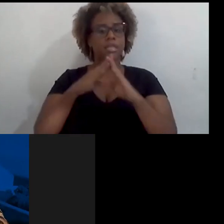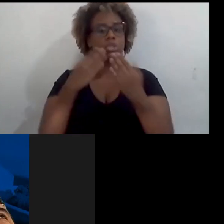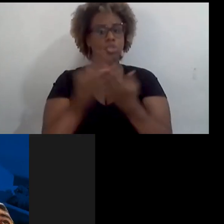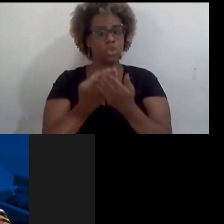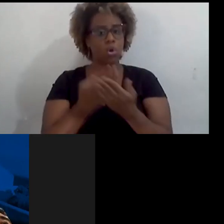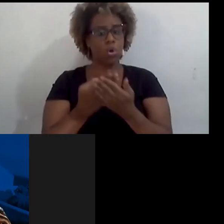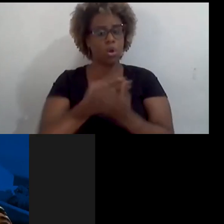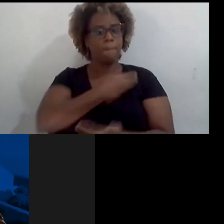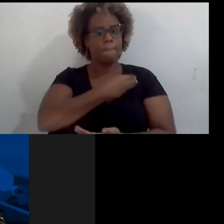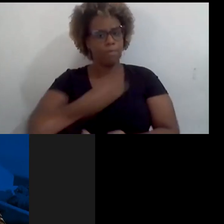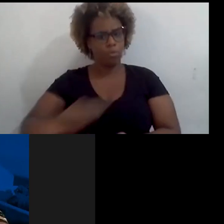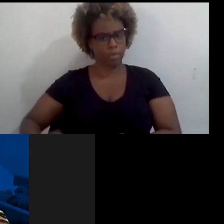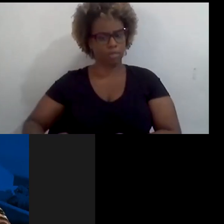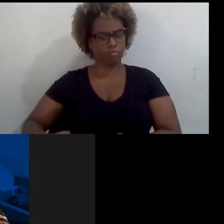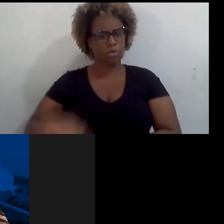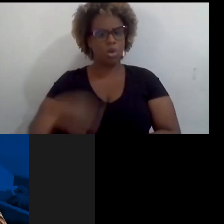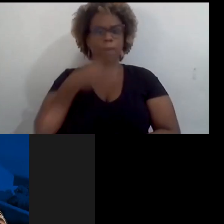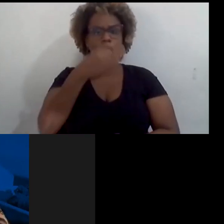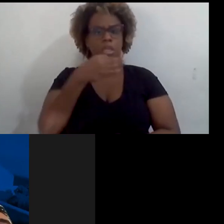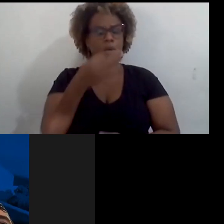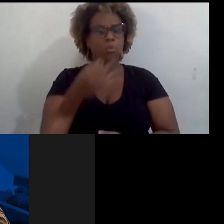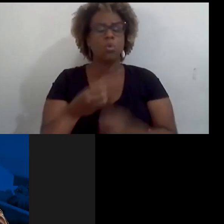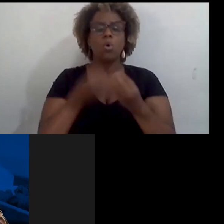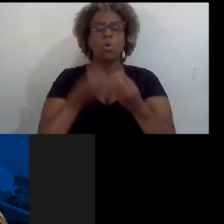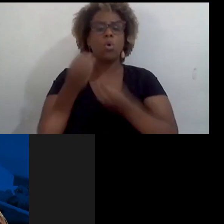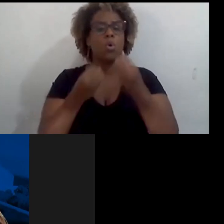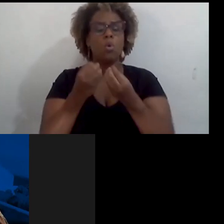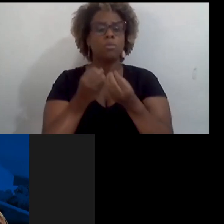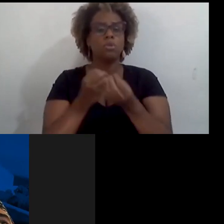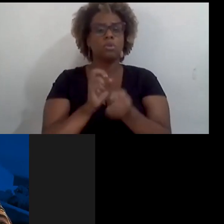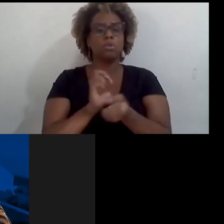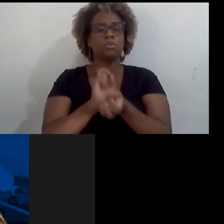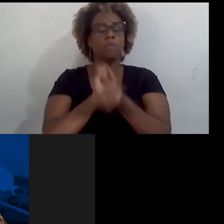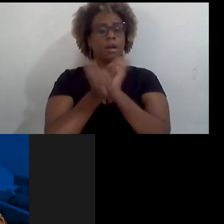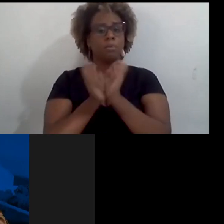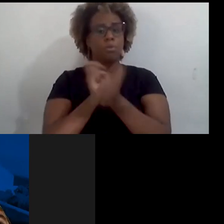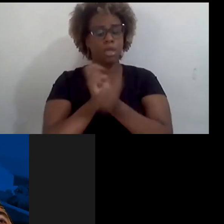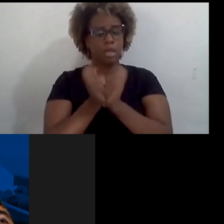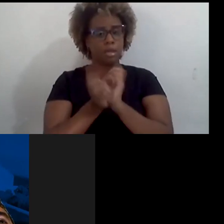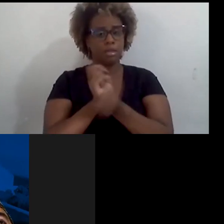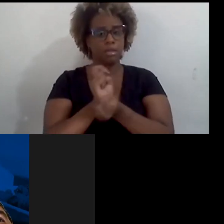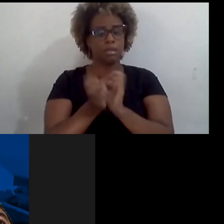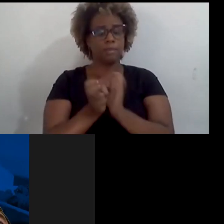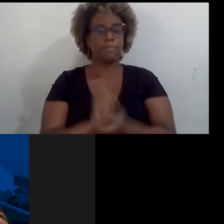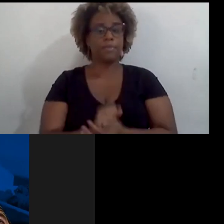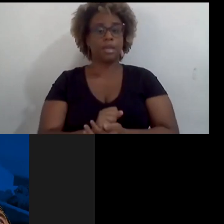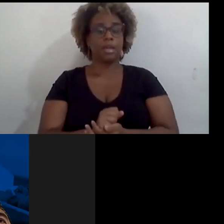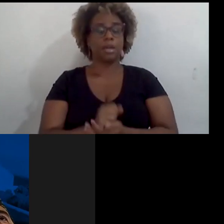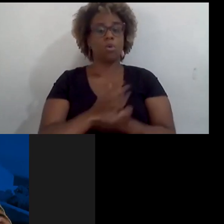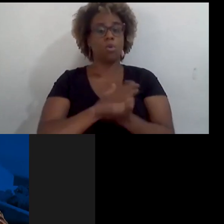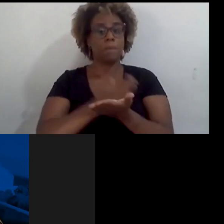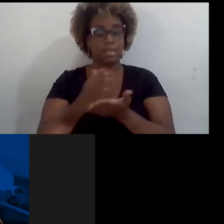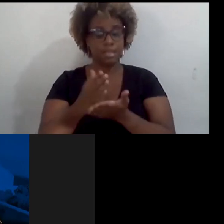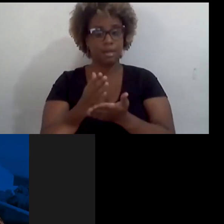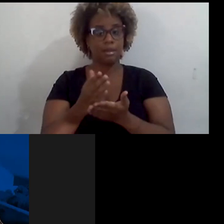método. Como universalizar a capoeira nas escolas públicas? A partir da Lei de Pagamento por Serviços